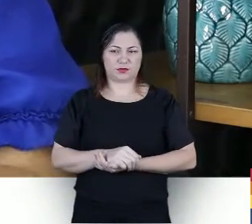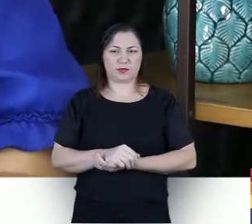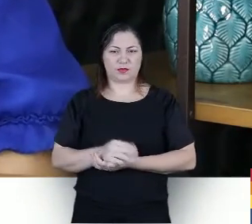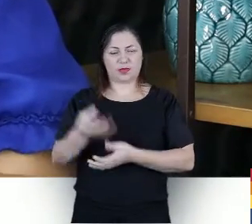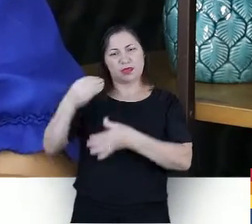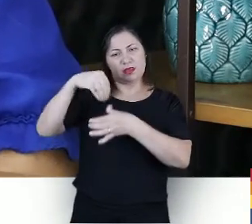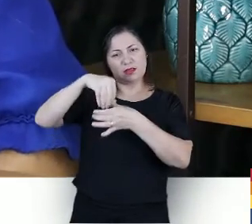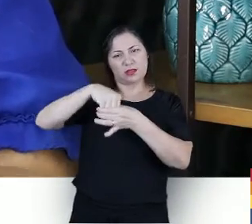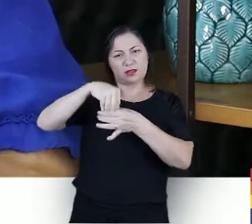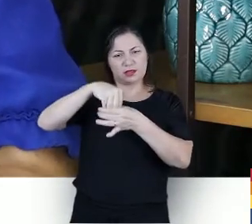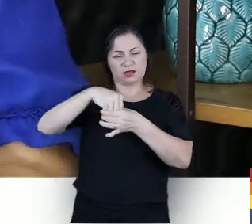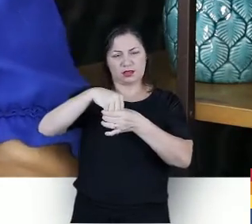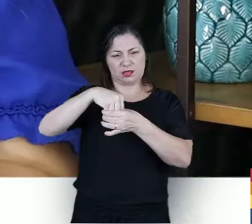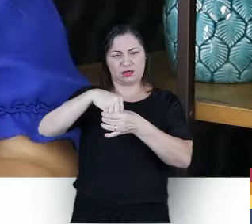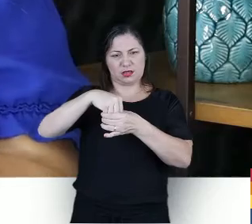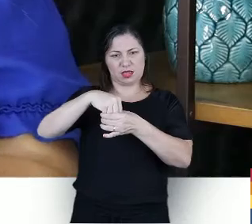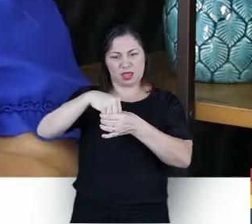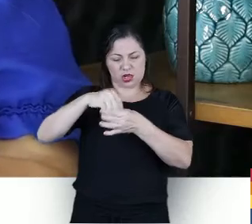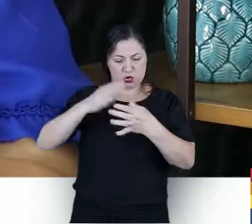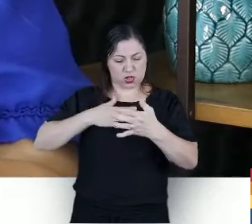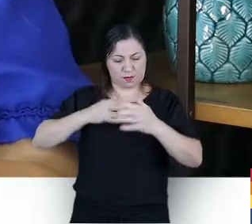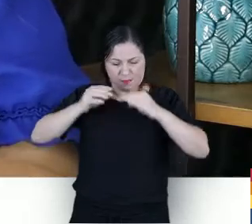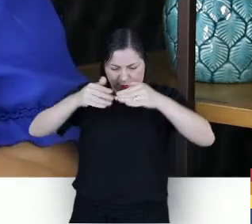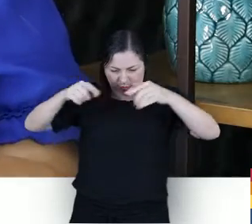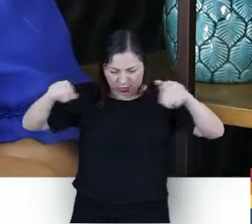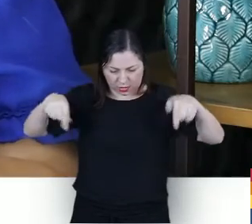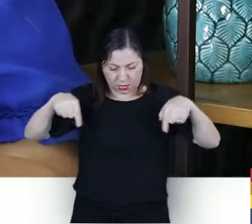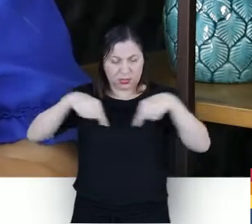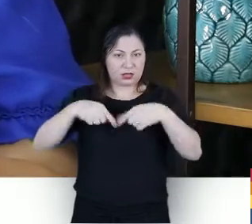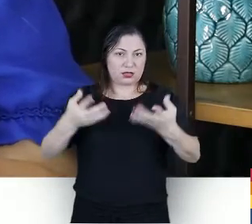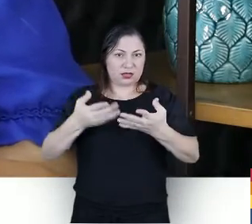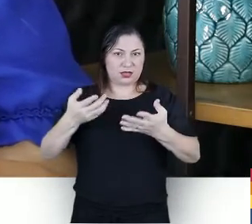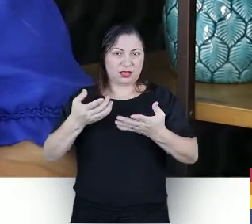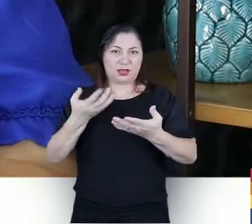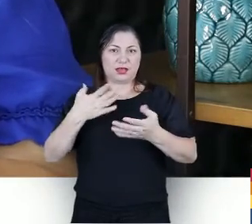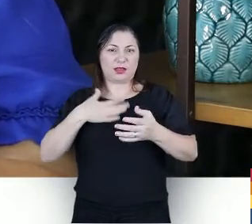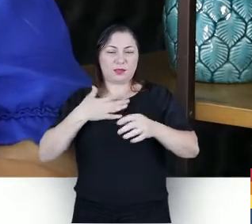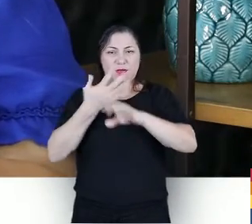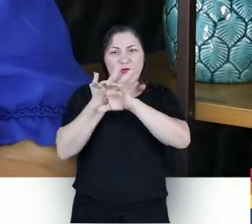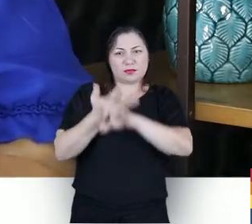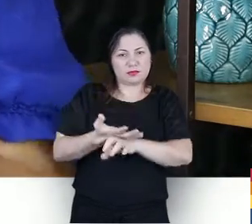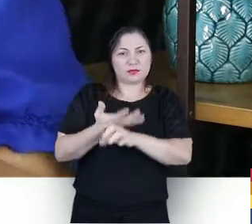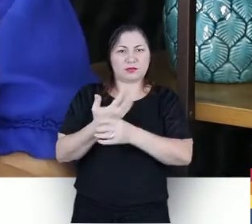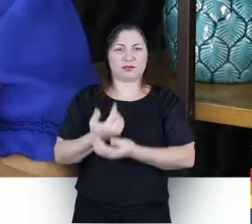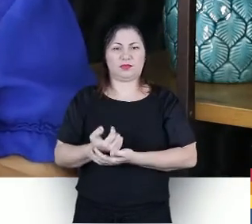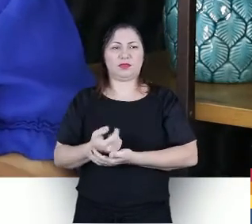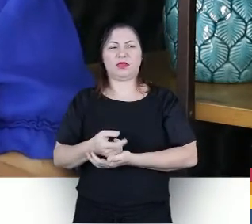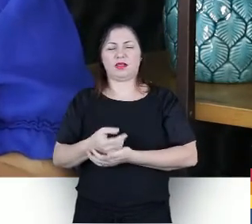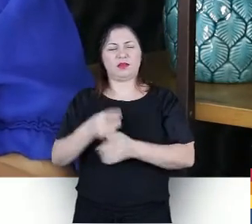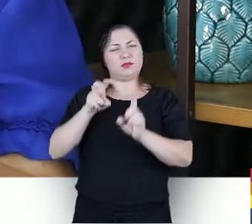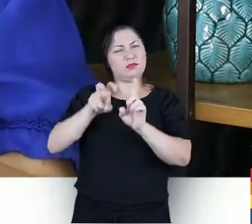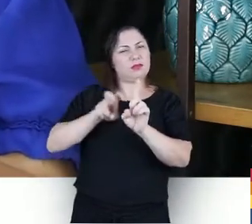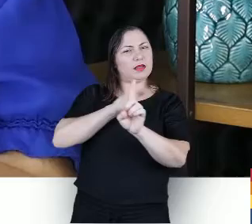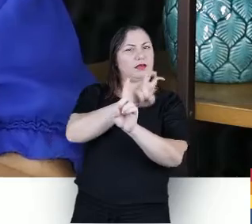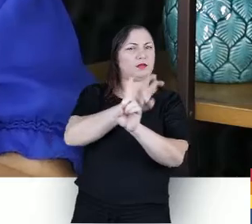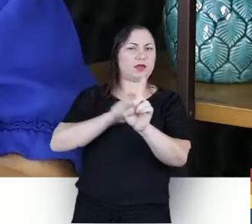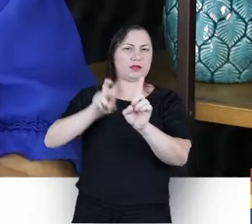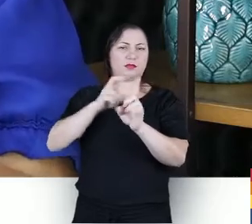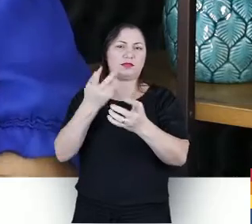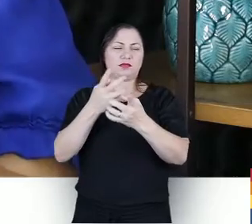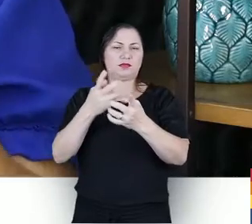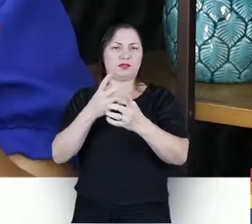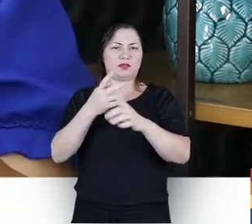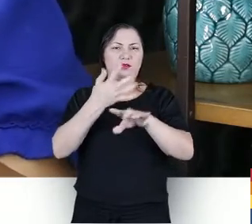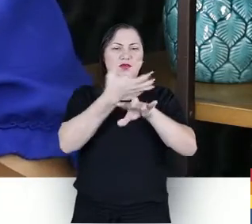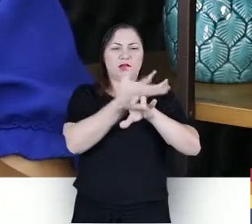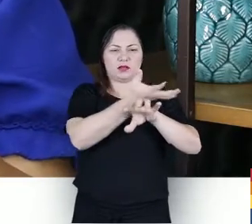e interdisciplinar, eu preciso pensar no meu componente, não só, por exemplo, dentro dele